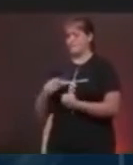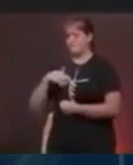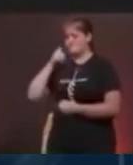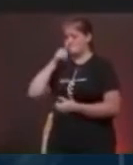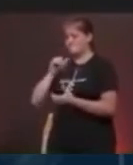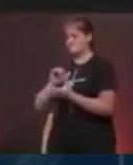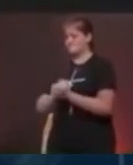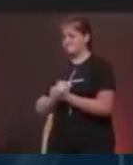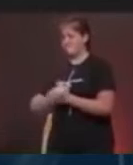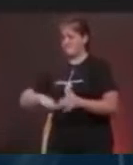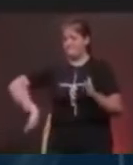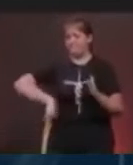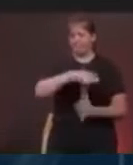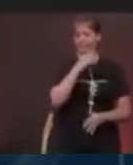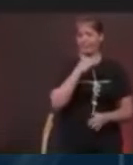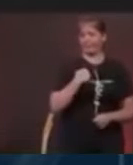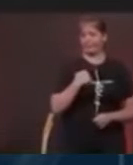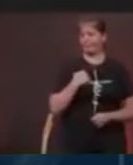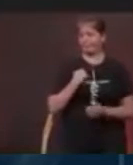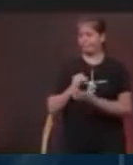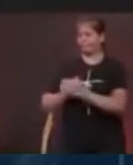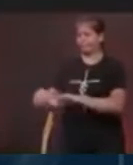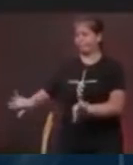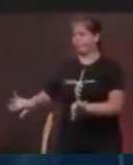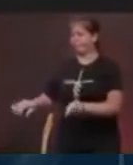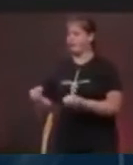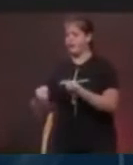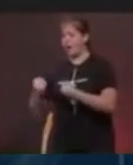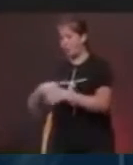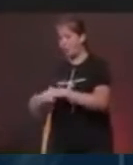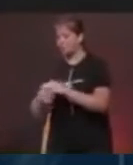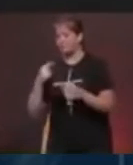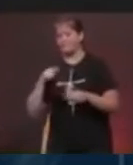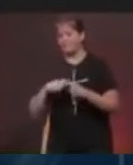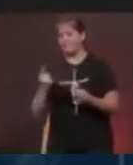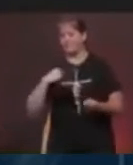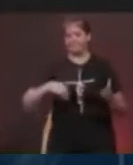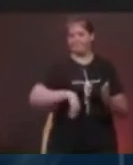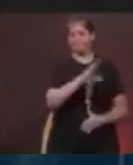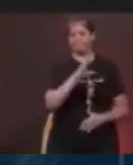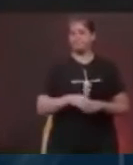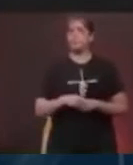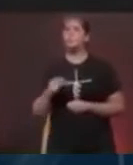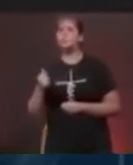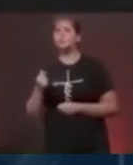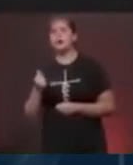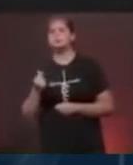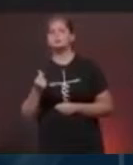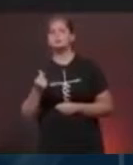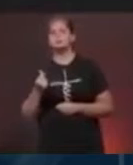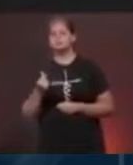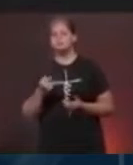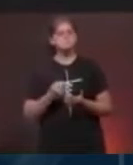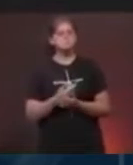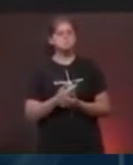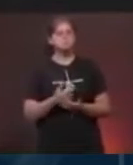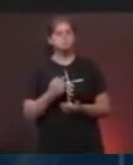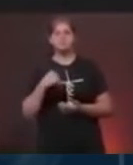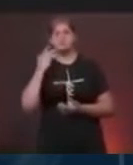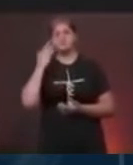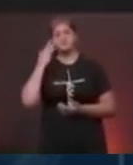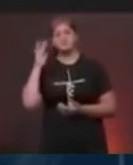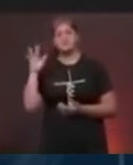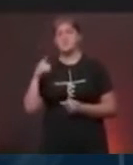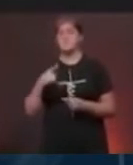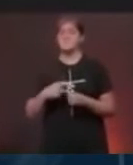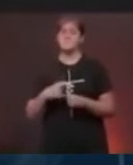a mulher me põe para fora, para o carro entrar. Ele falou assim: quanto custa, Cláudio? Eu falei: olha, eu não sei, porque